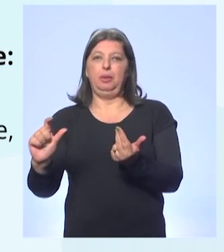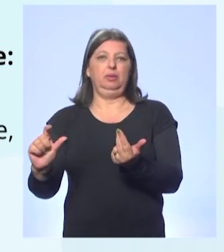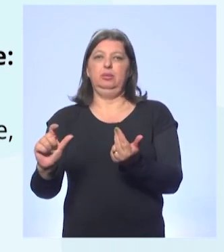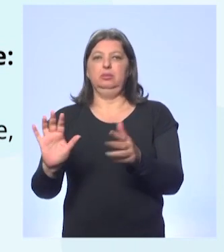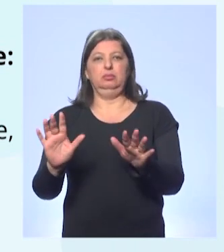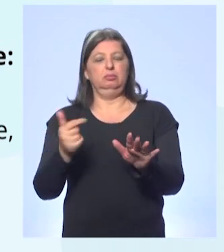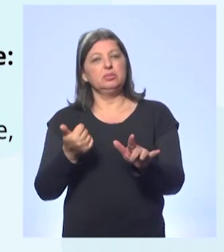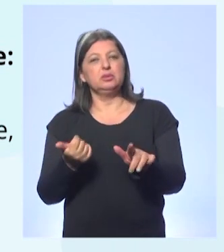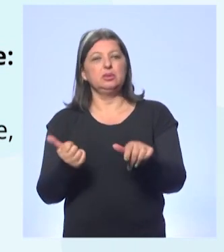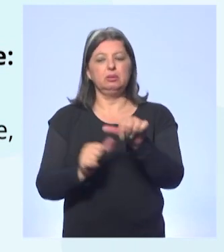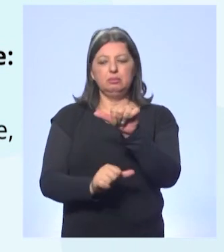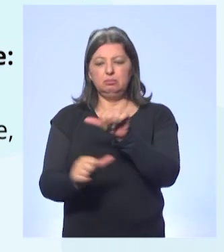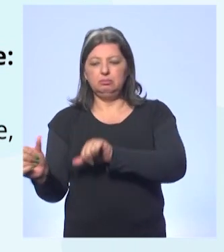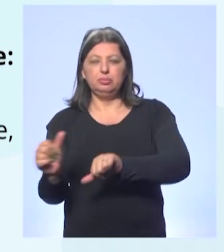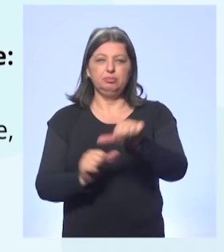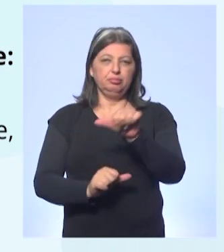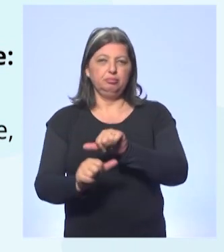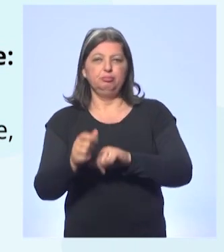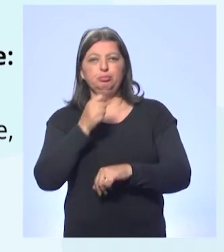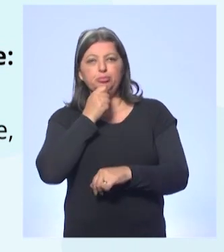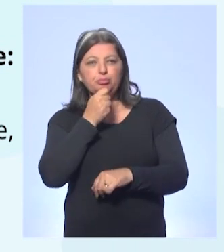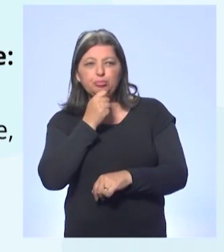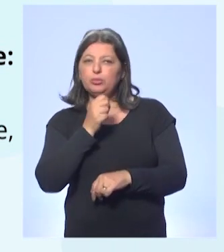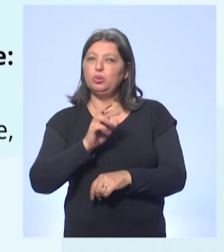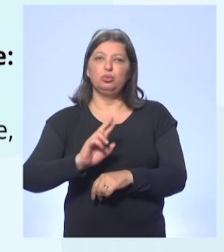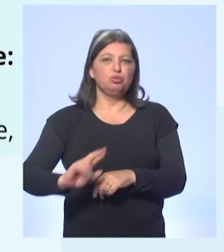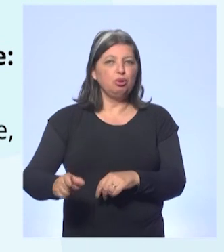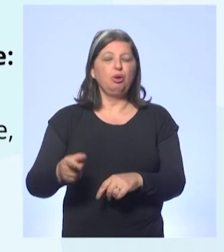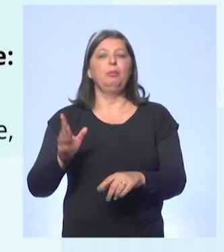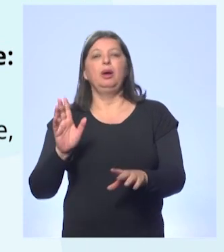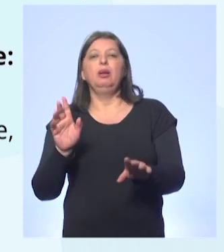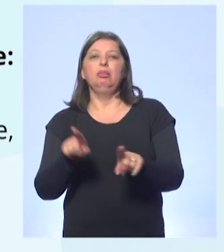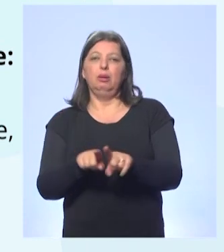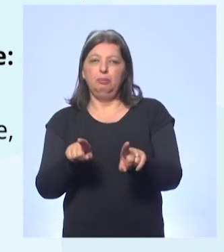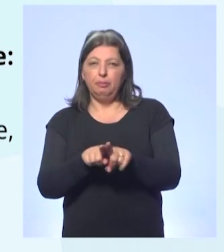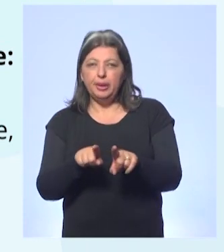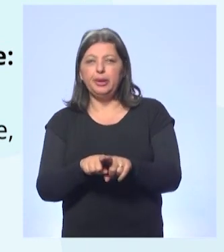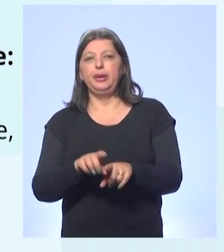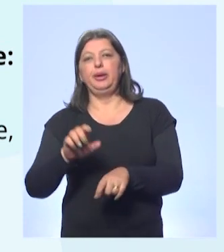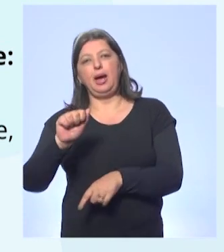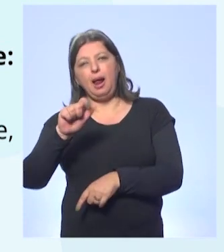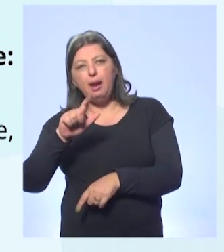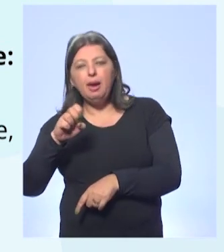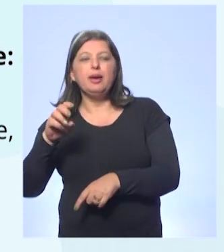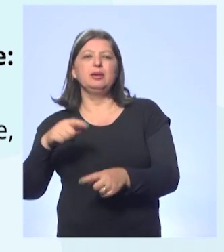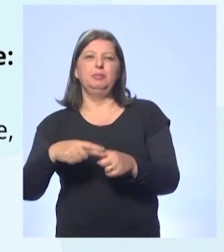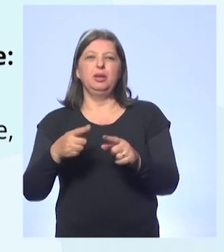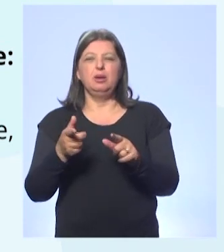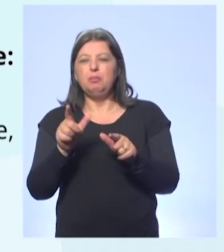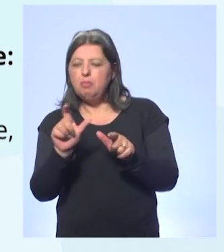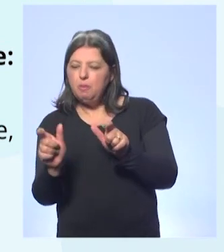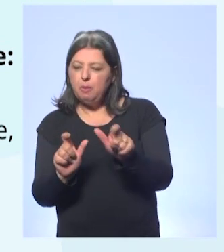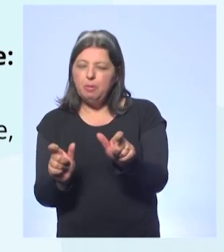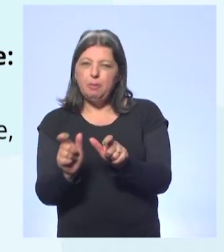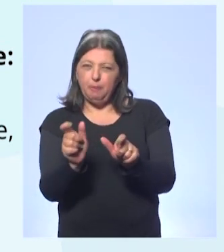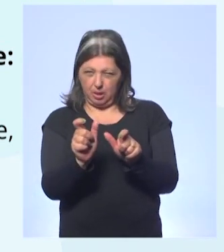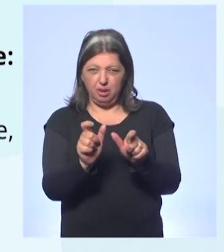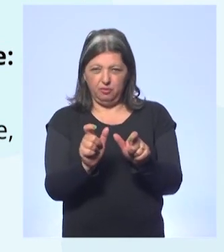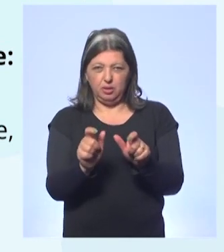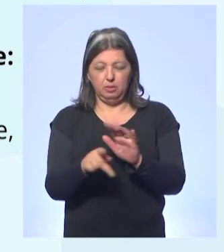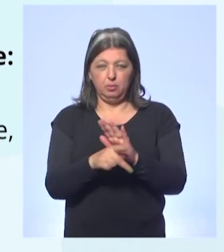coisa e outra. Ainda, não só, mas também, além disso. faz o seguinte, pega essas palavras